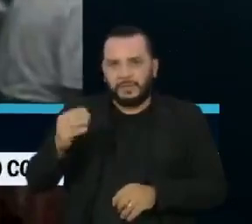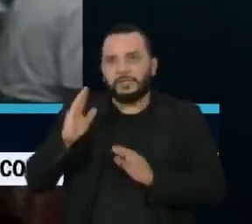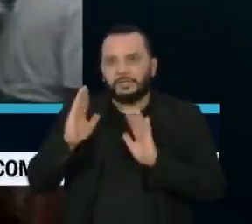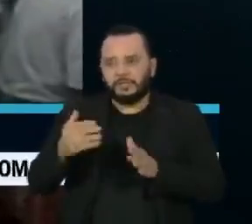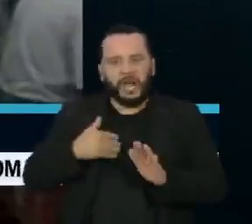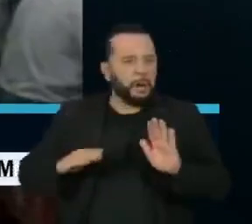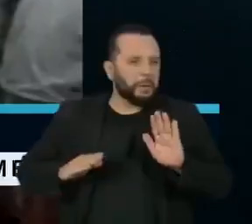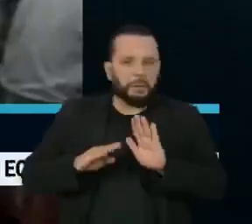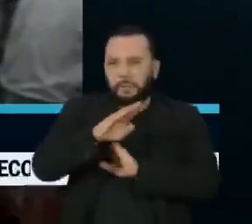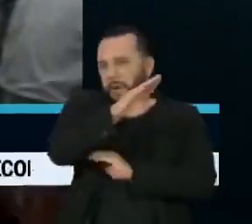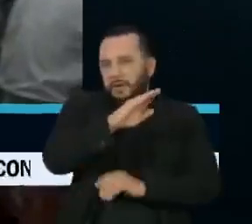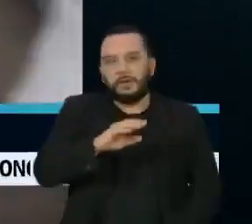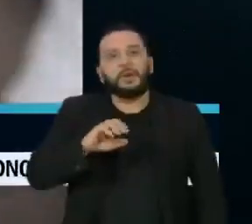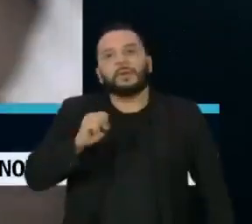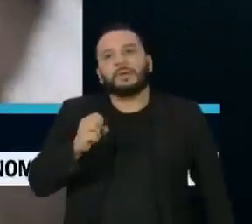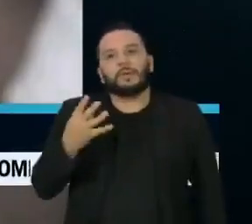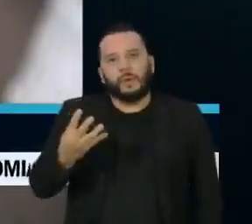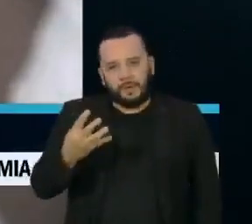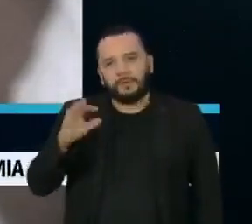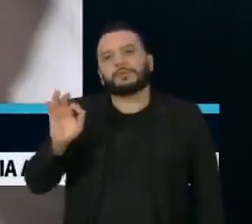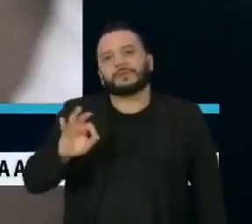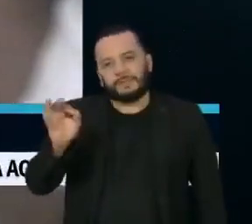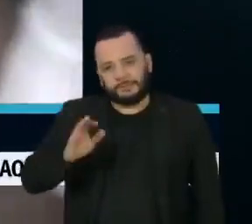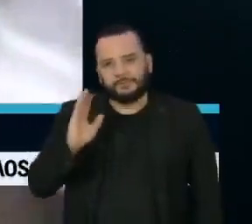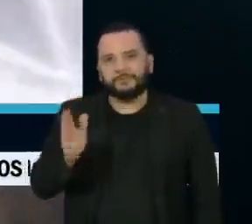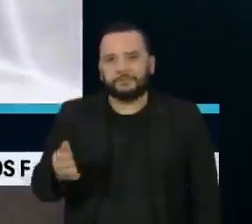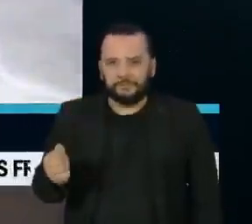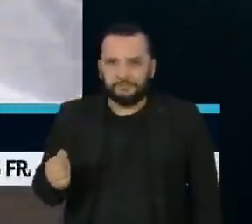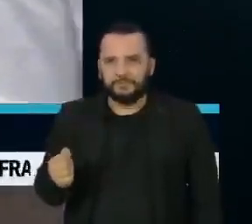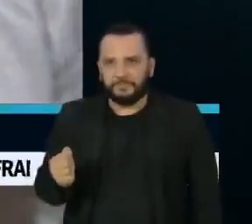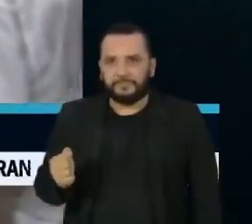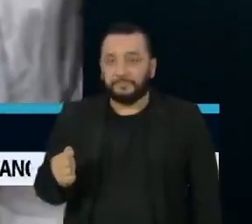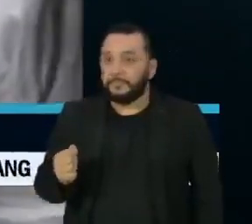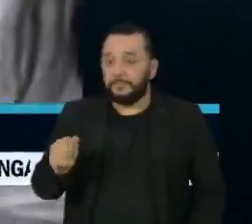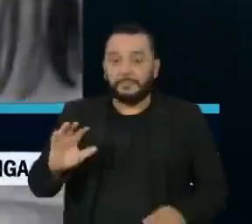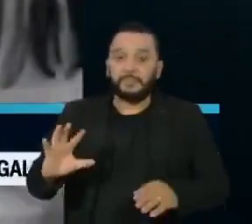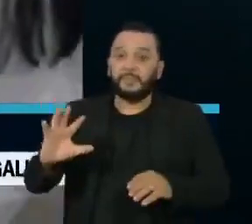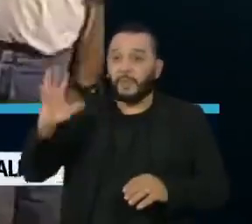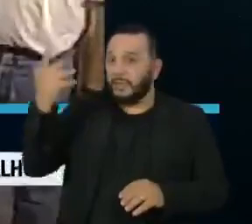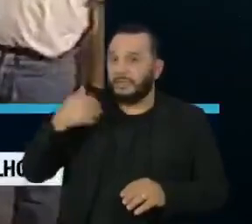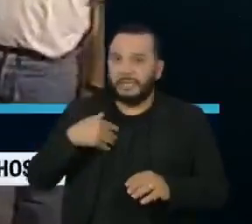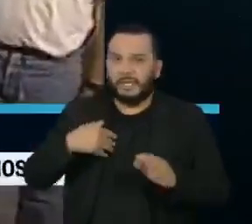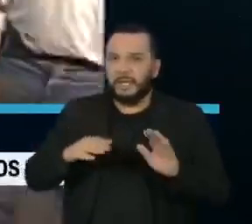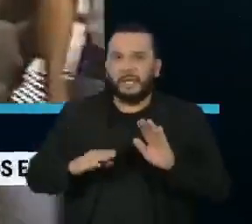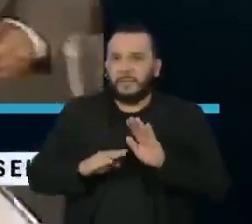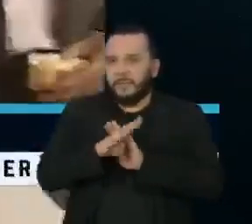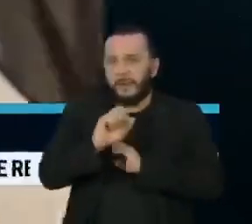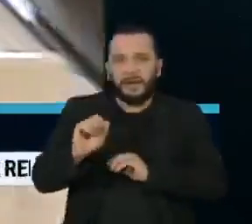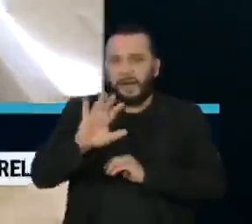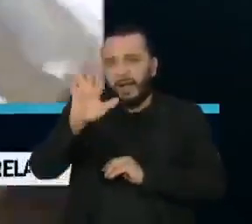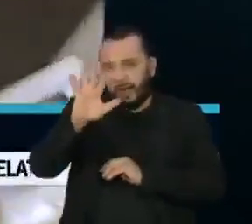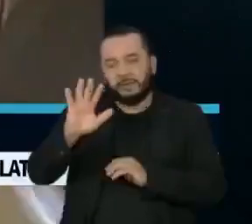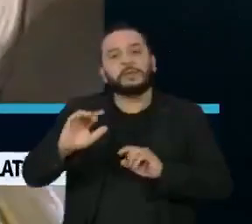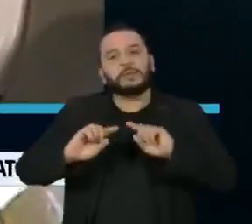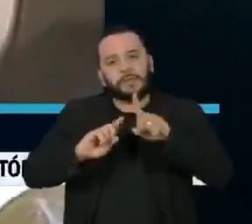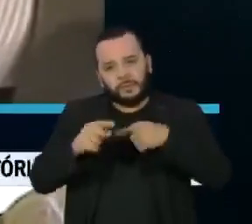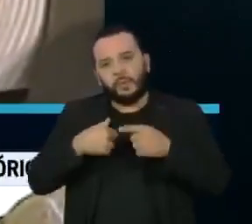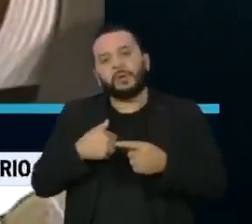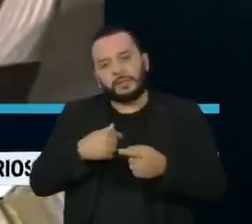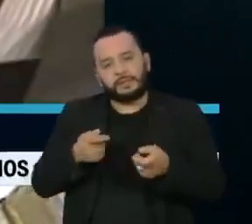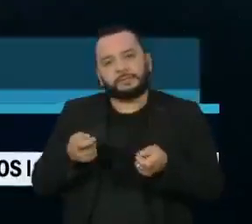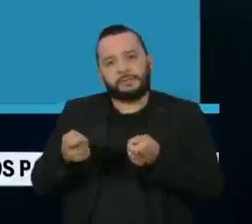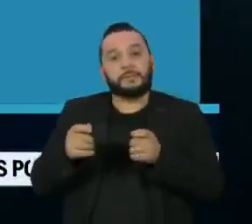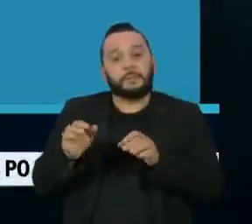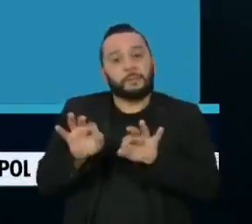inflação explodiu, bateu mais de 80%. A pancada fatal no aumento do custo de vida só veio 4 anos depois, com o